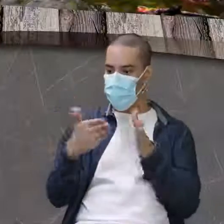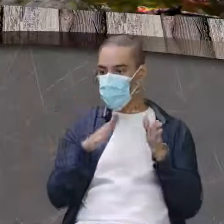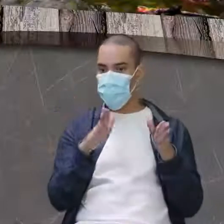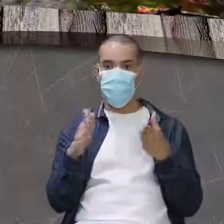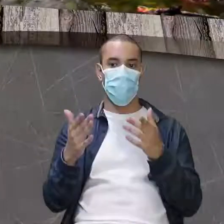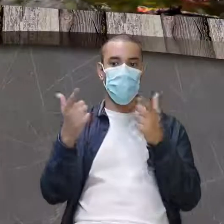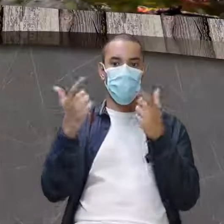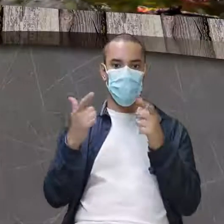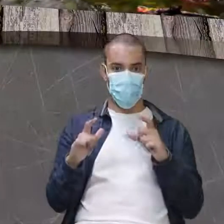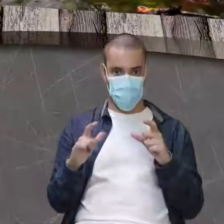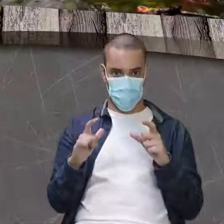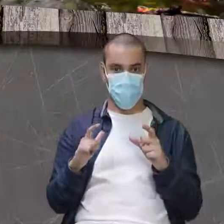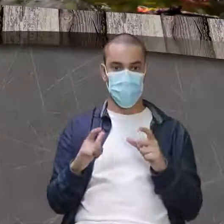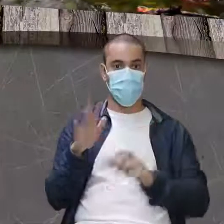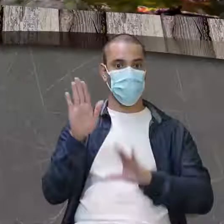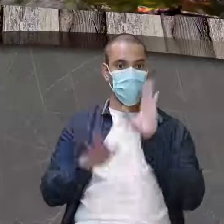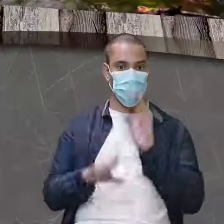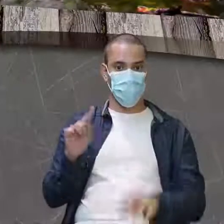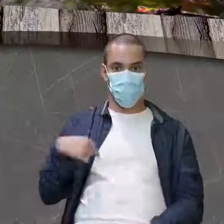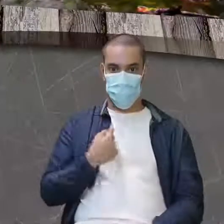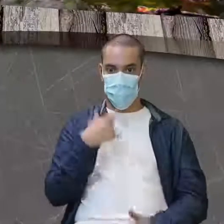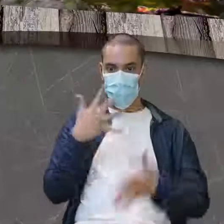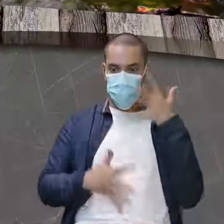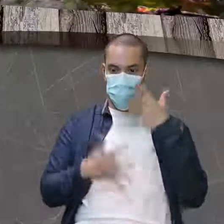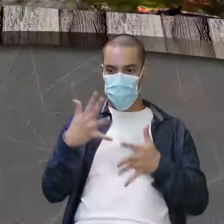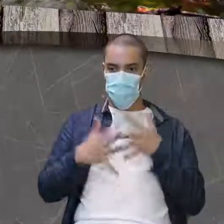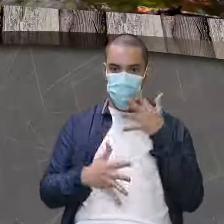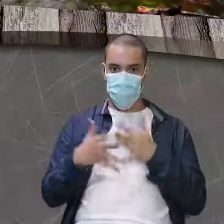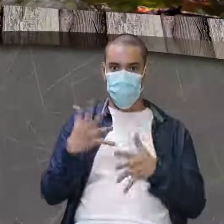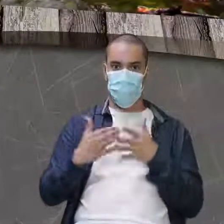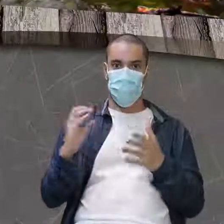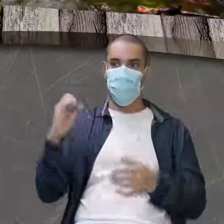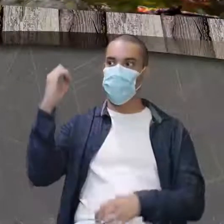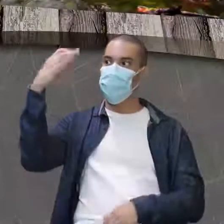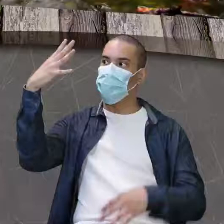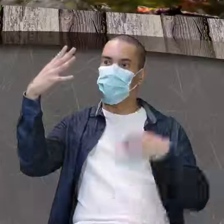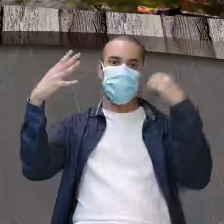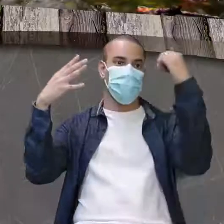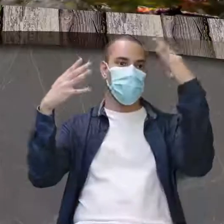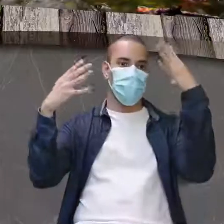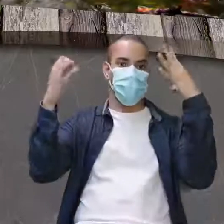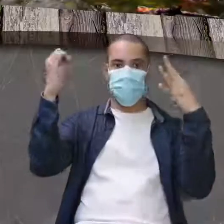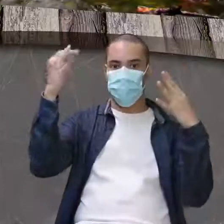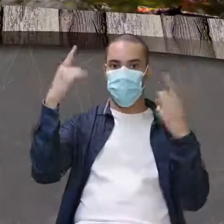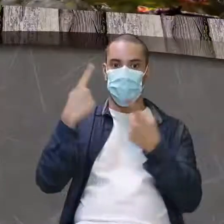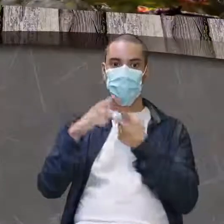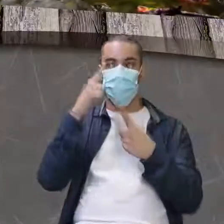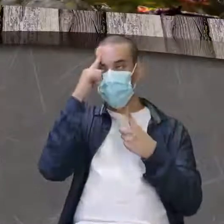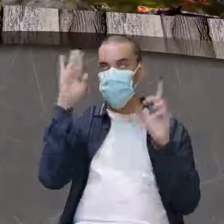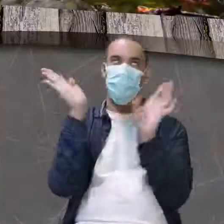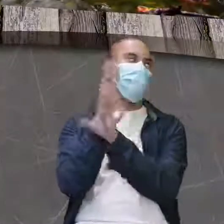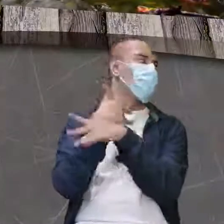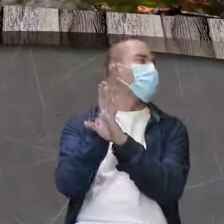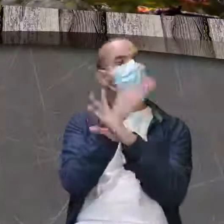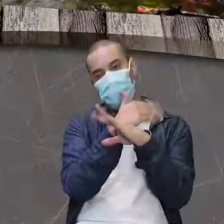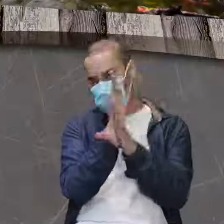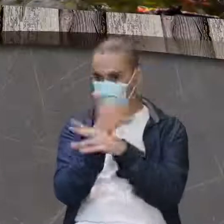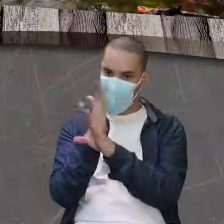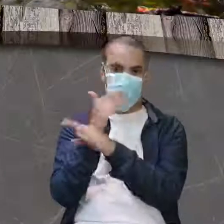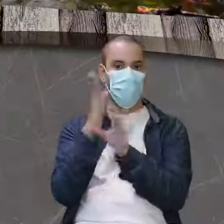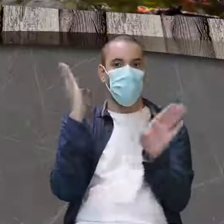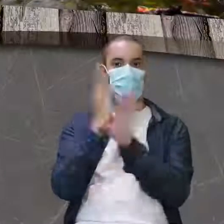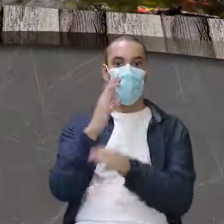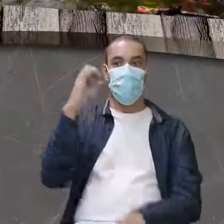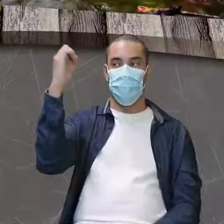estão indo. Às vezes, a gente atrapalha quando a gente coloca iluminação em algum lugar, que eles são perturbados, eles são atraídos, eles são